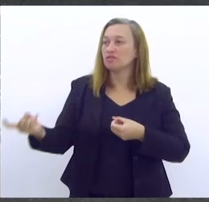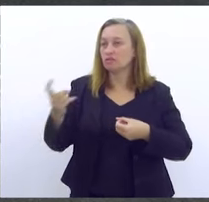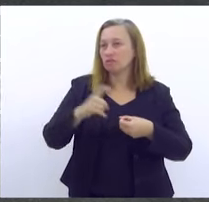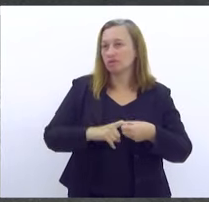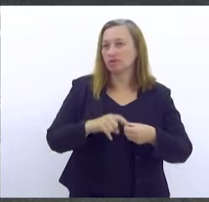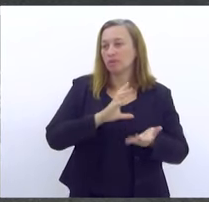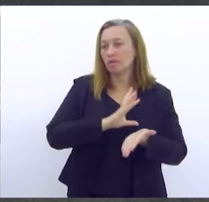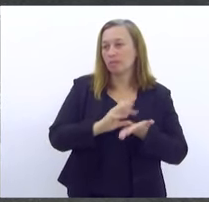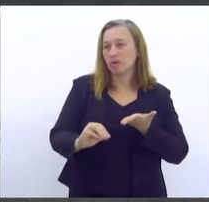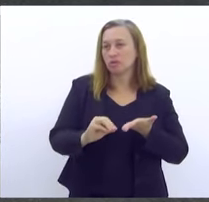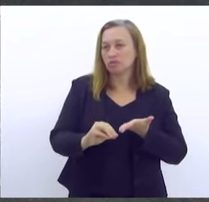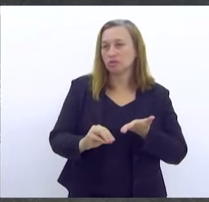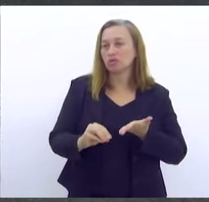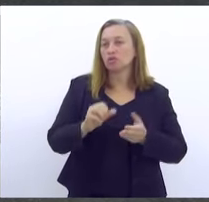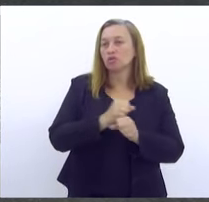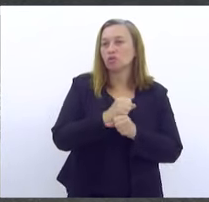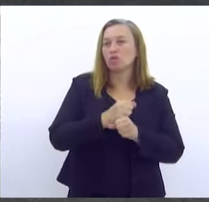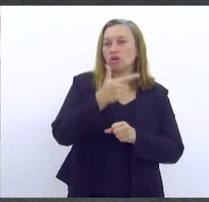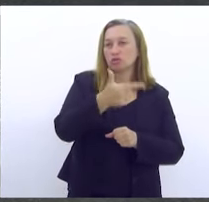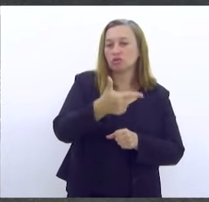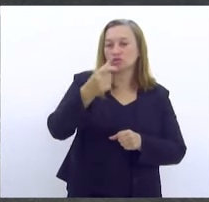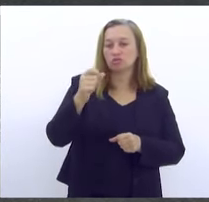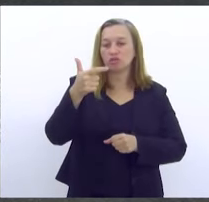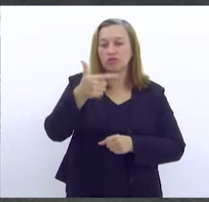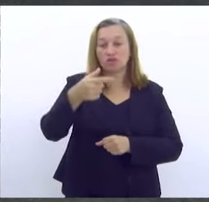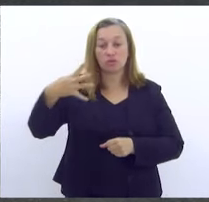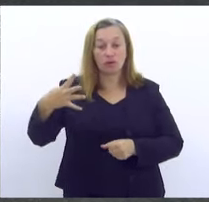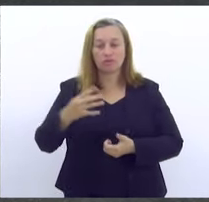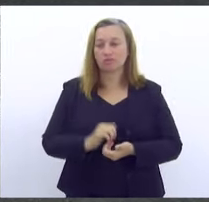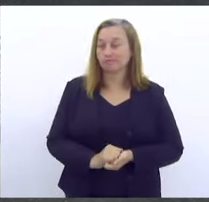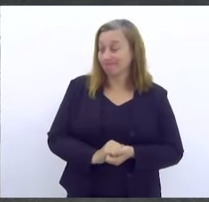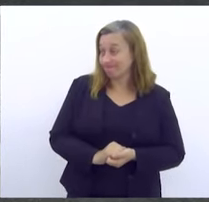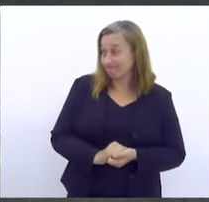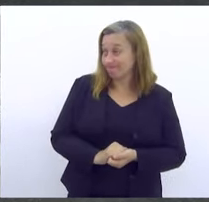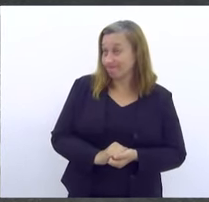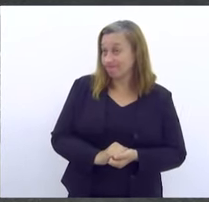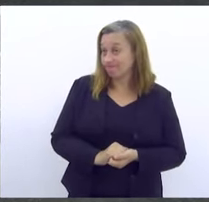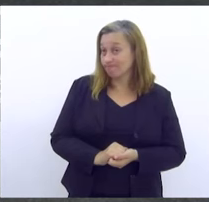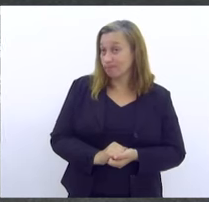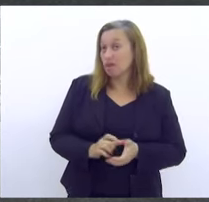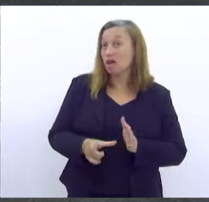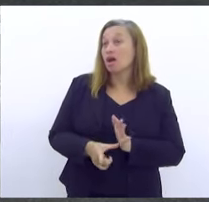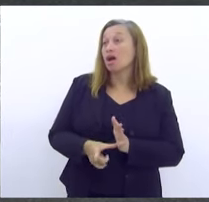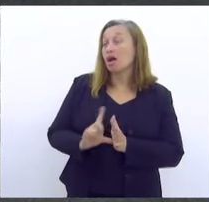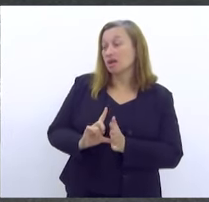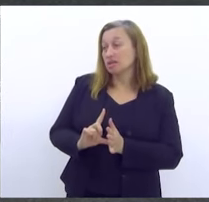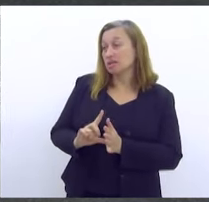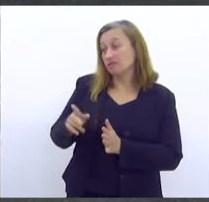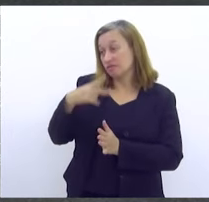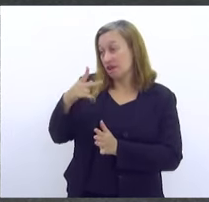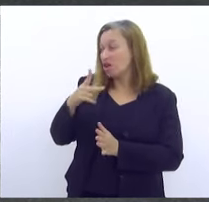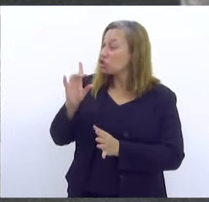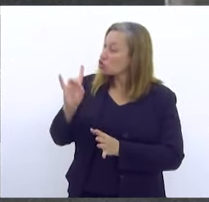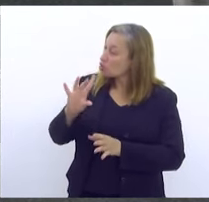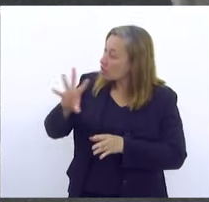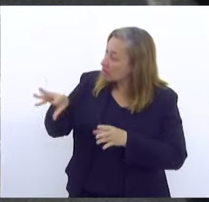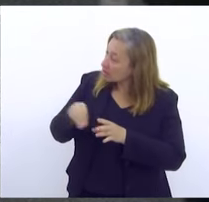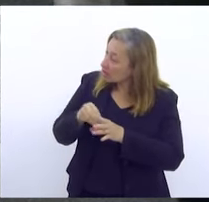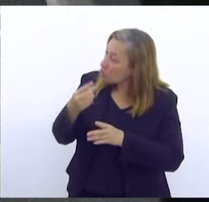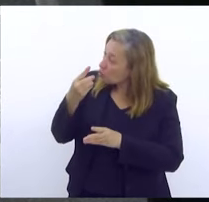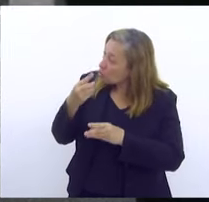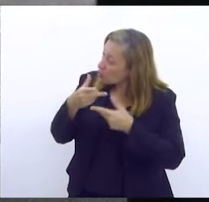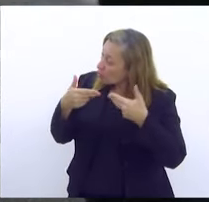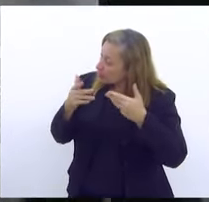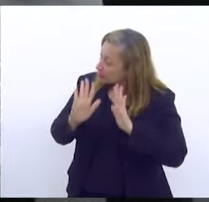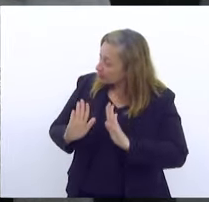pauta em 2024. Antes de dar a parte da vossa excelência, eu quero só acrescentar alguma coisa a